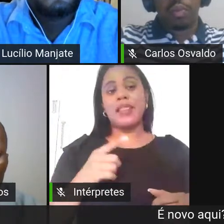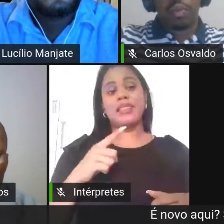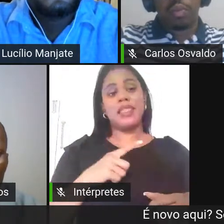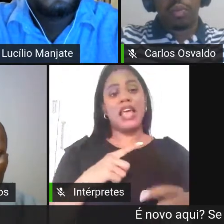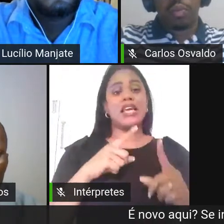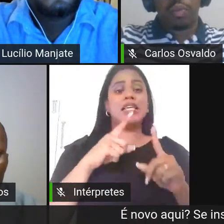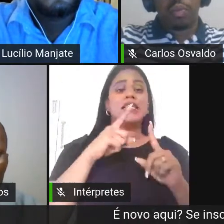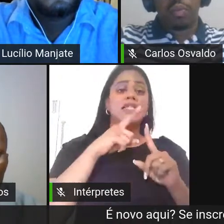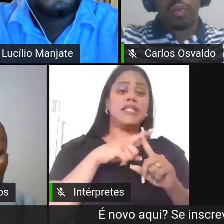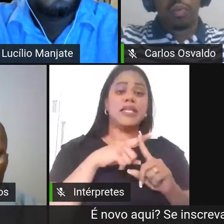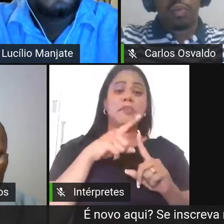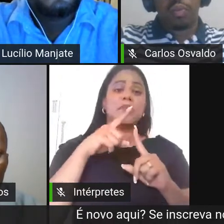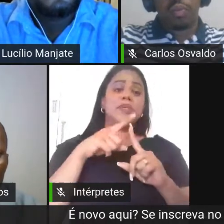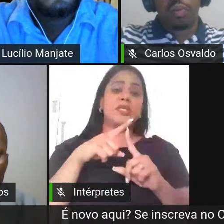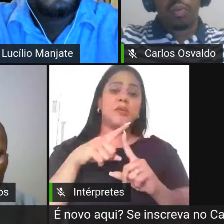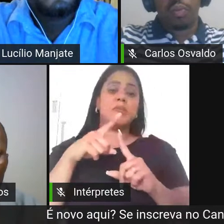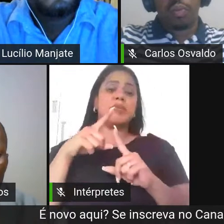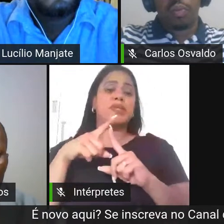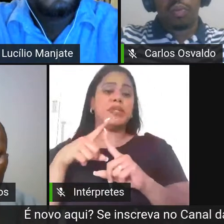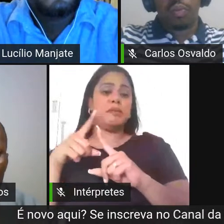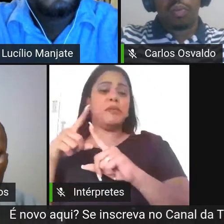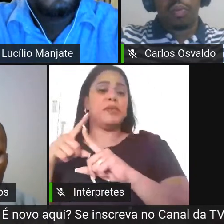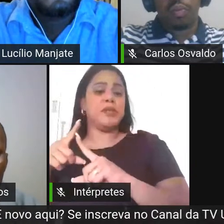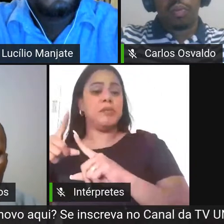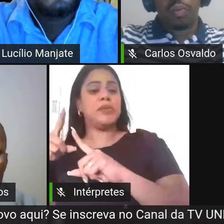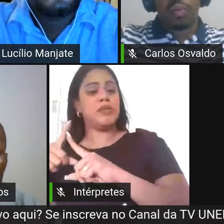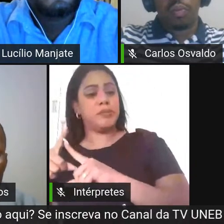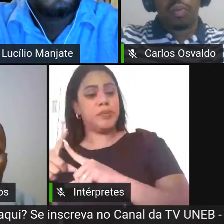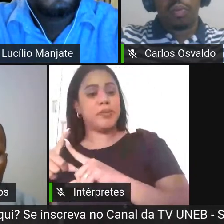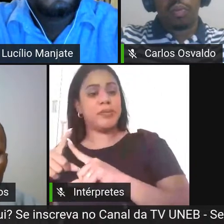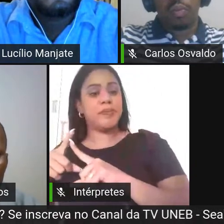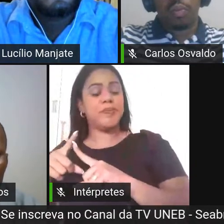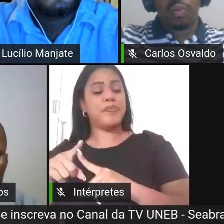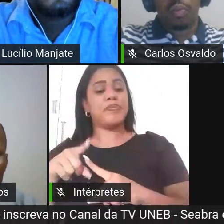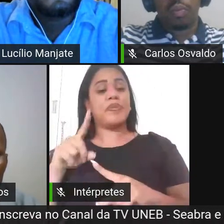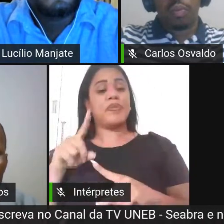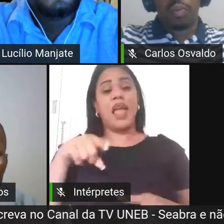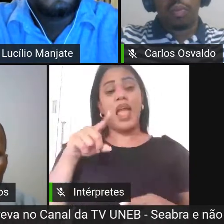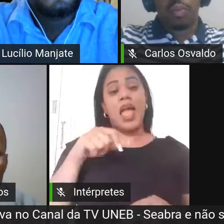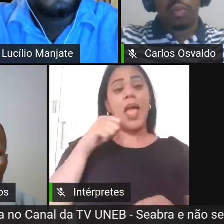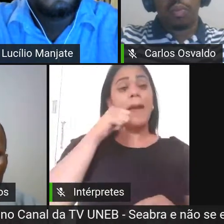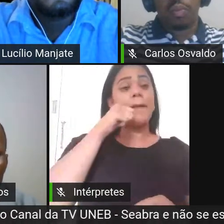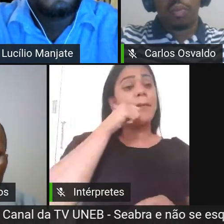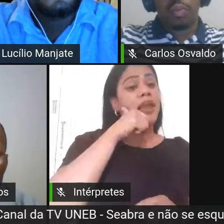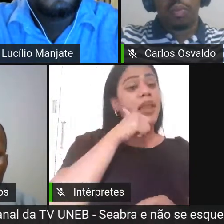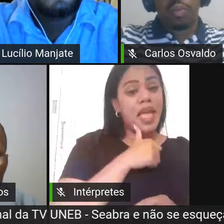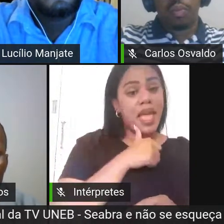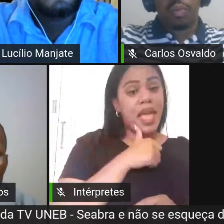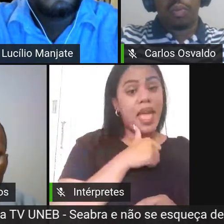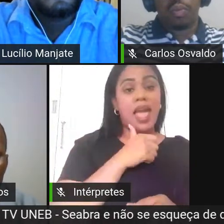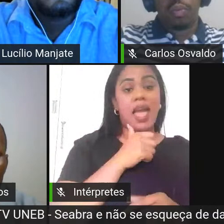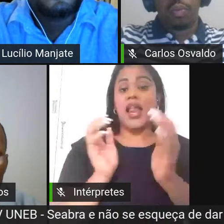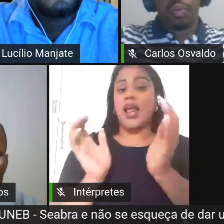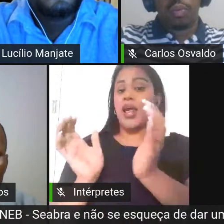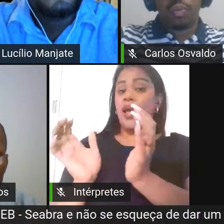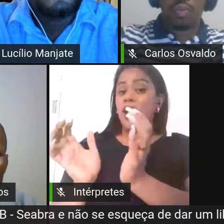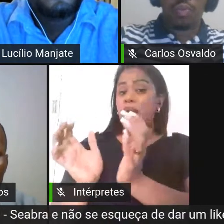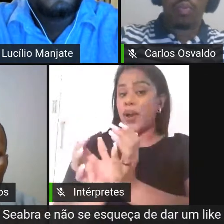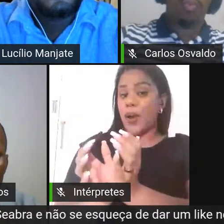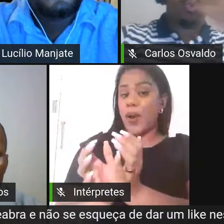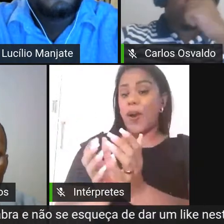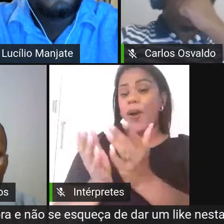de escrita que tem estas e aquelas características, que é das mulheres, aquele grupo é